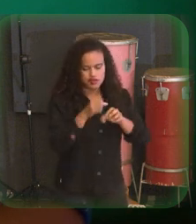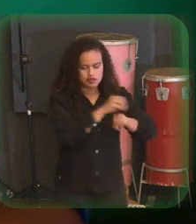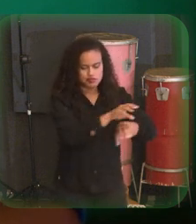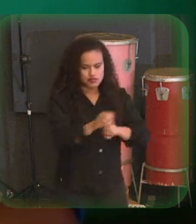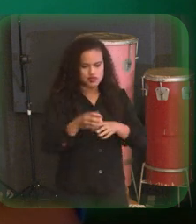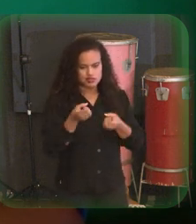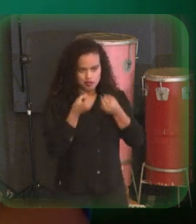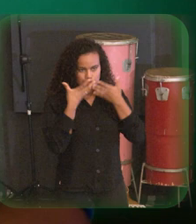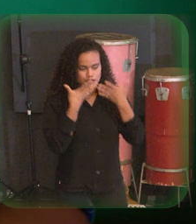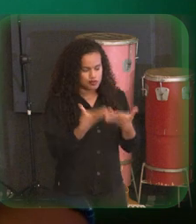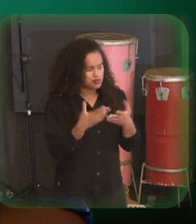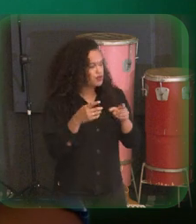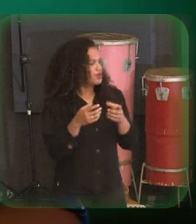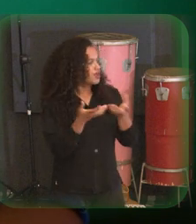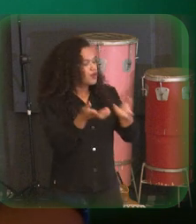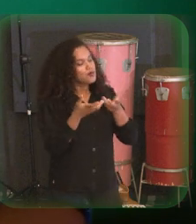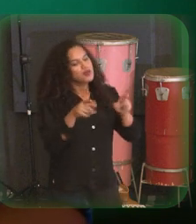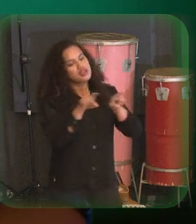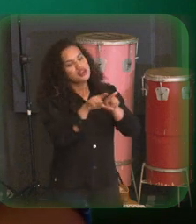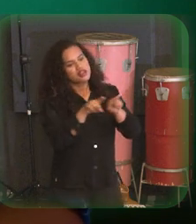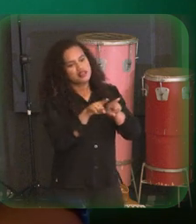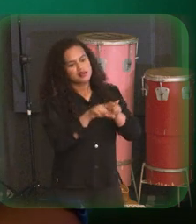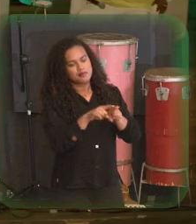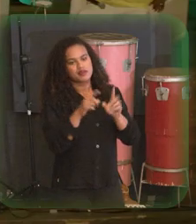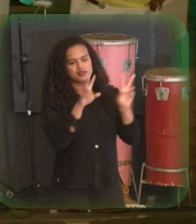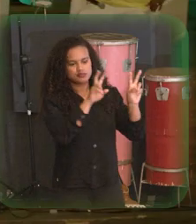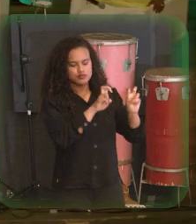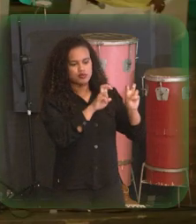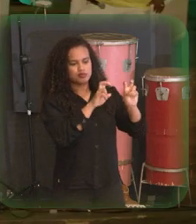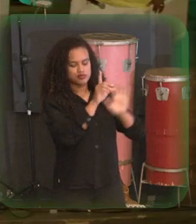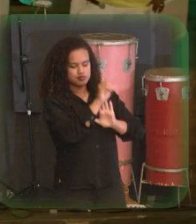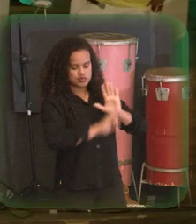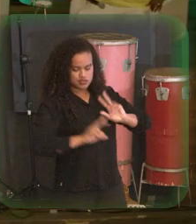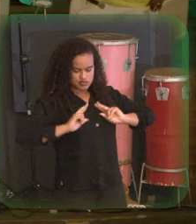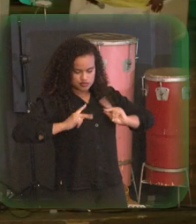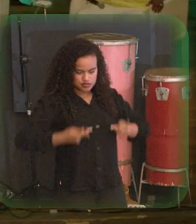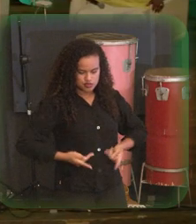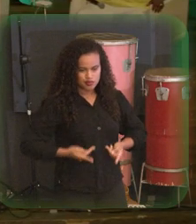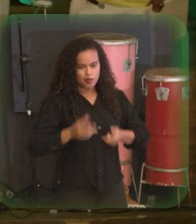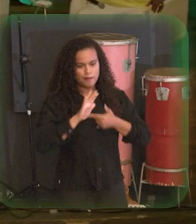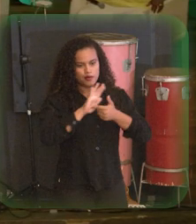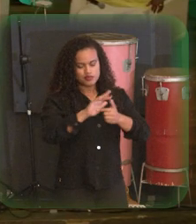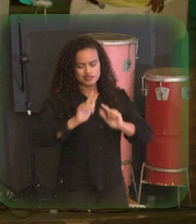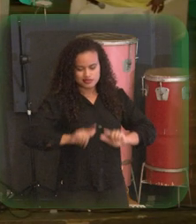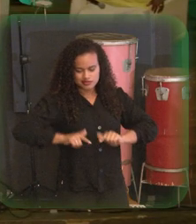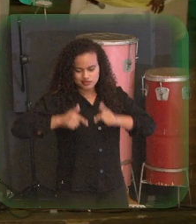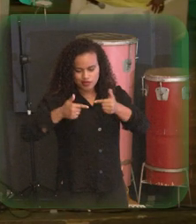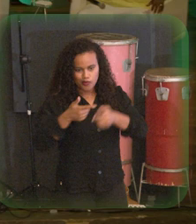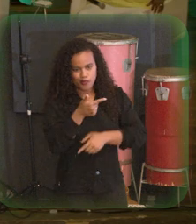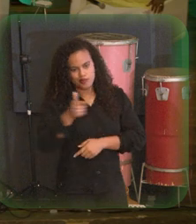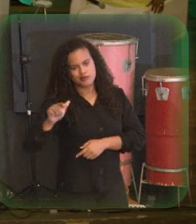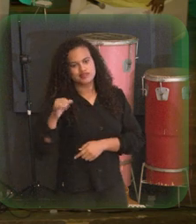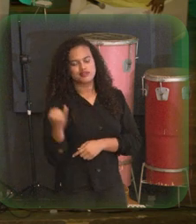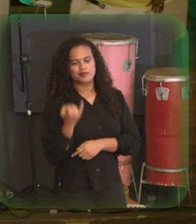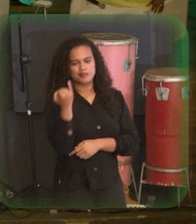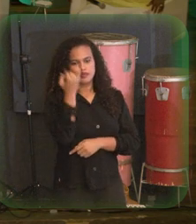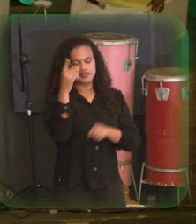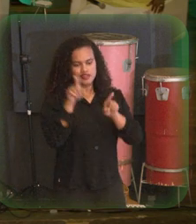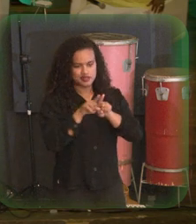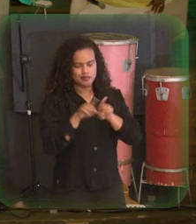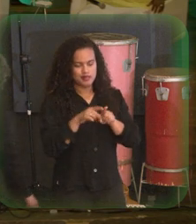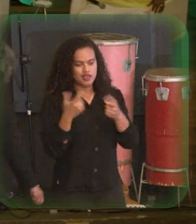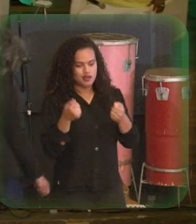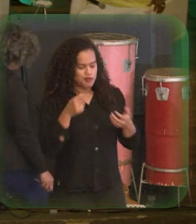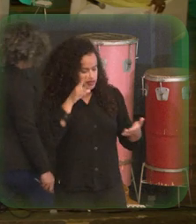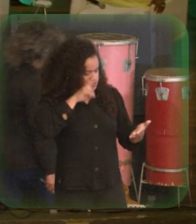qualidade. Eu queria aqui também, no campo dos direitos humanos, ressaltar outras ações que foram importantes, né? E aí eu vou ter que ver na minha